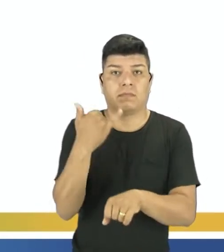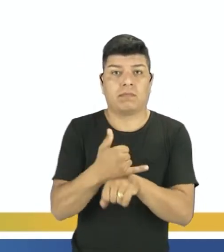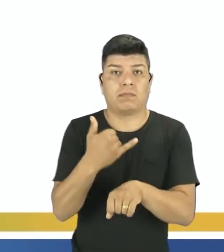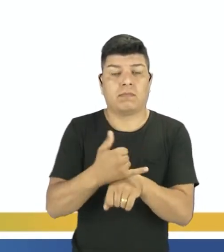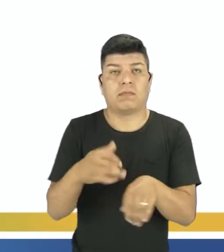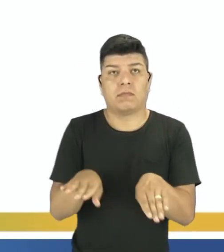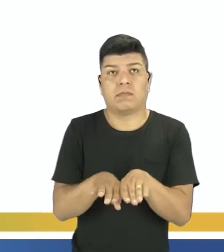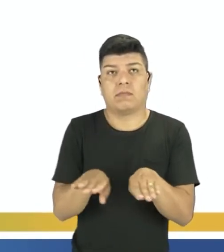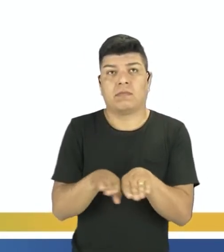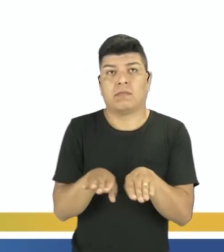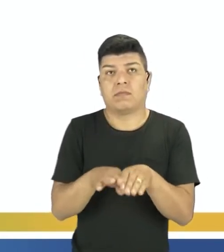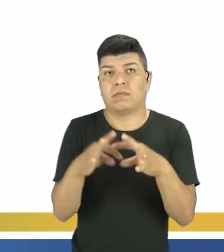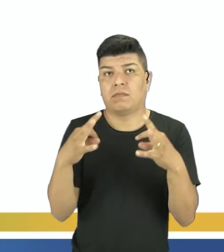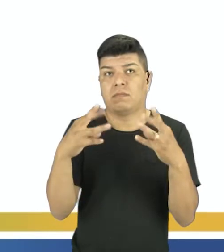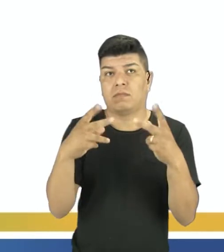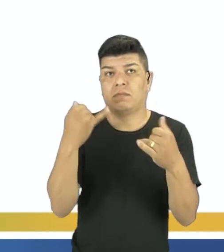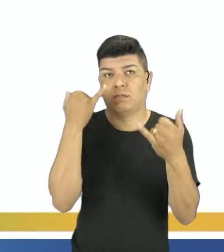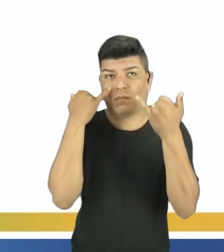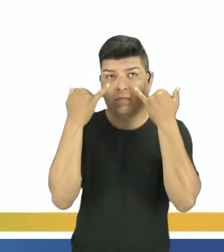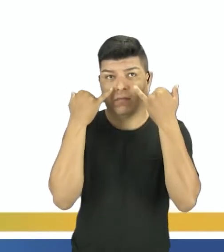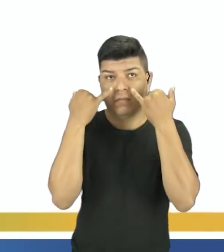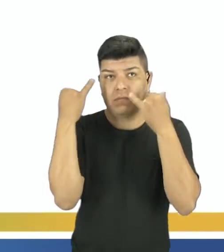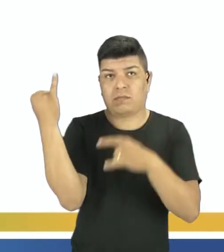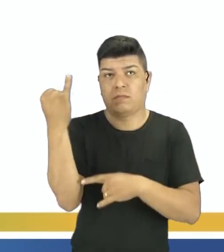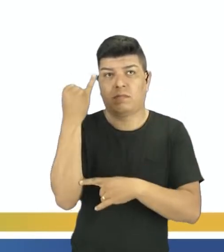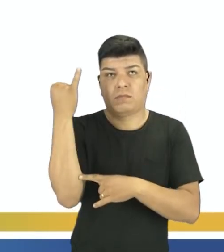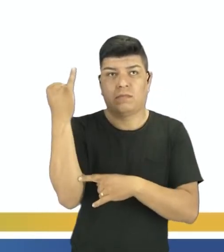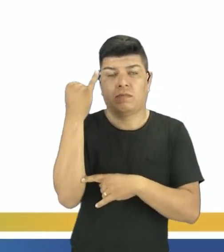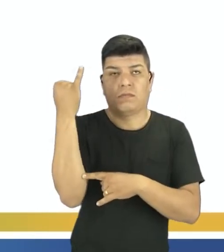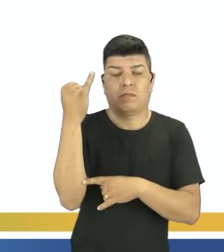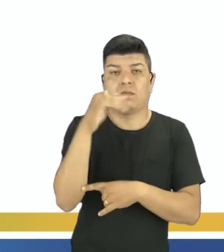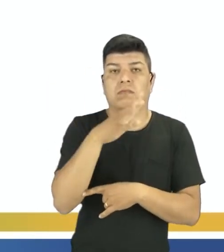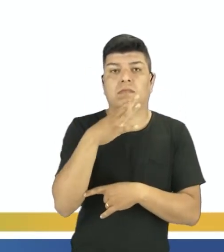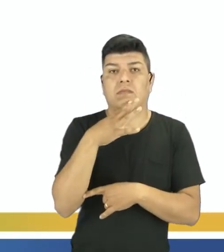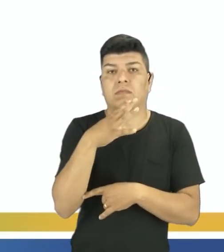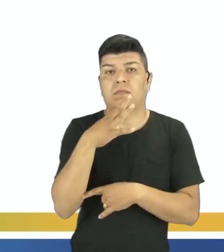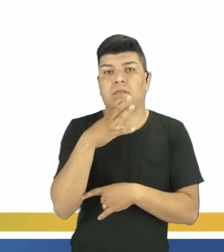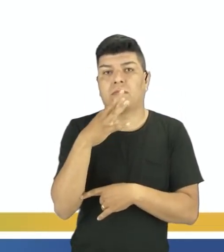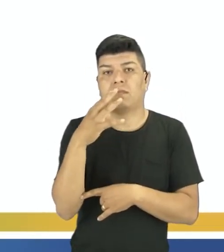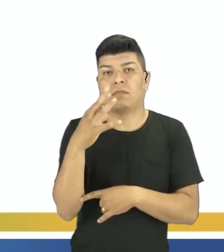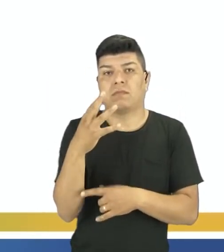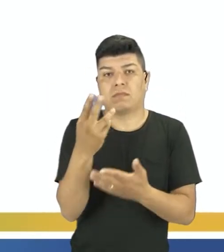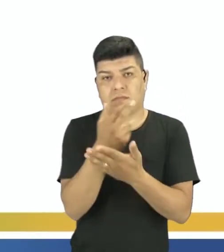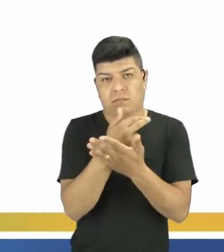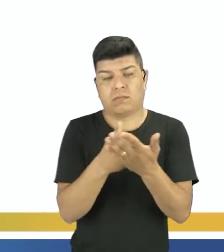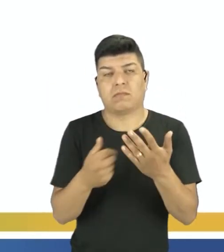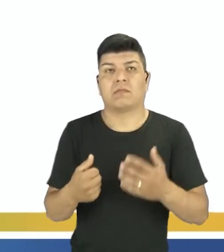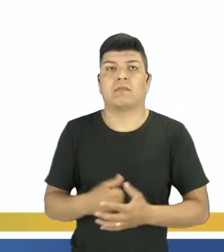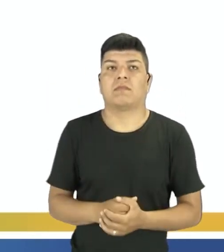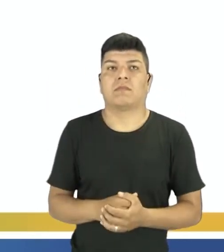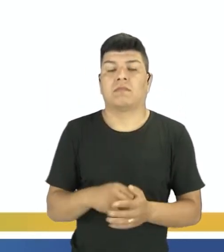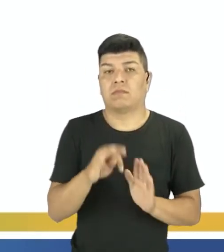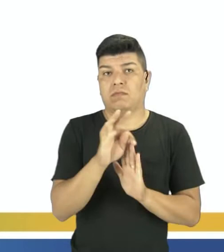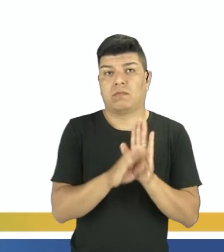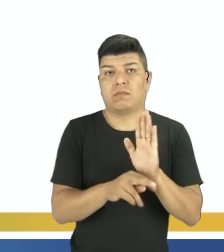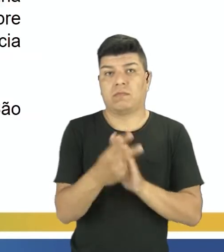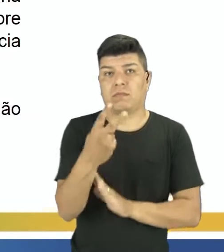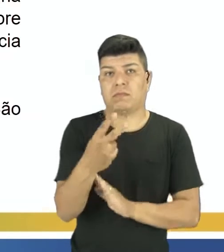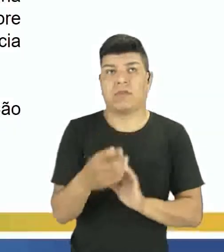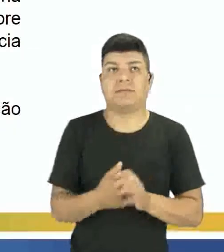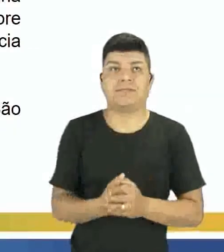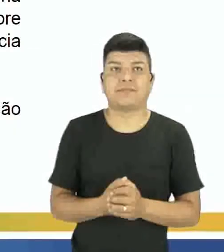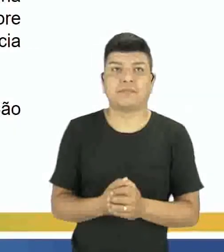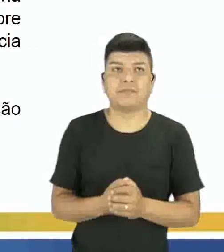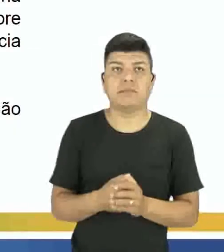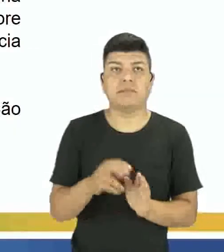rodapé da imagem, tem todas as informações importantes para você conhecer essa obra de arte. Aí nós vamos para o texto 2,